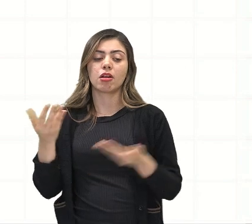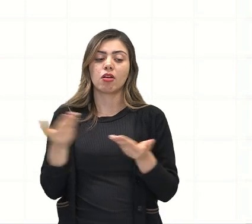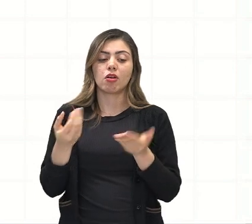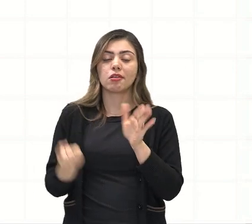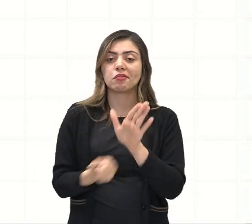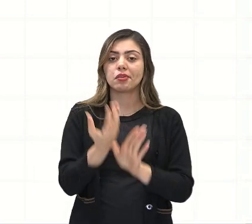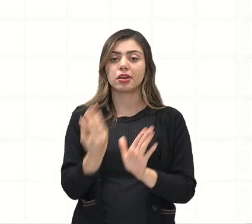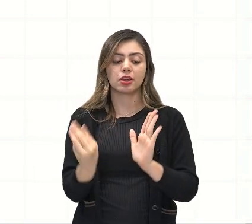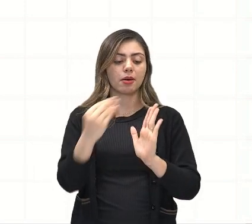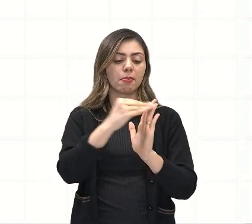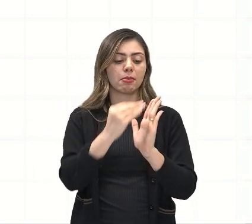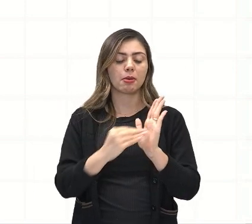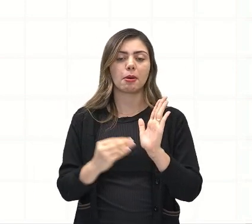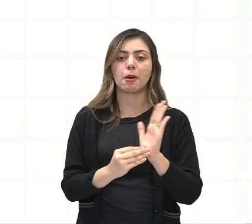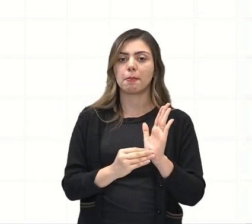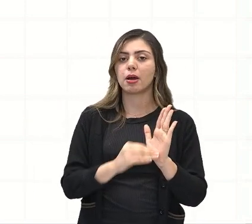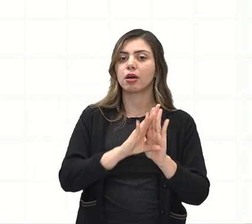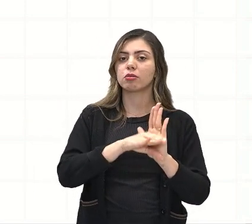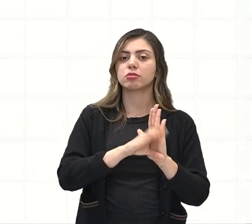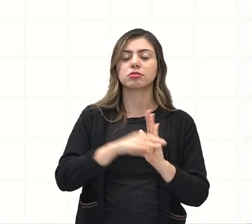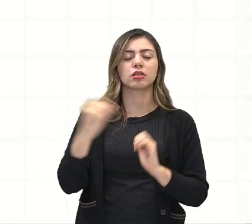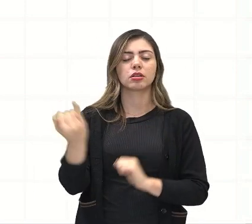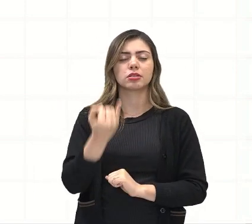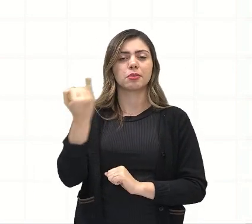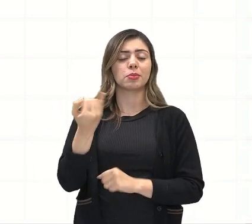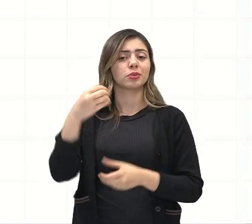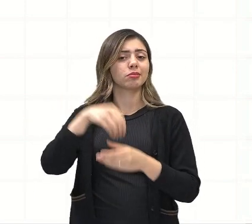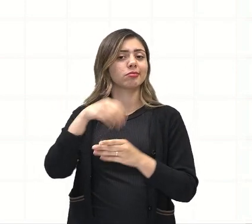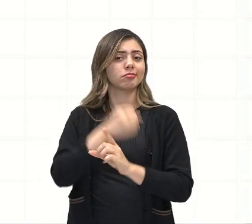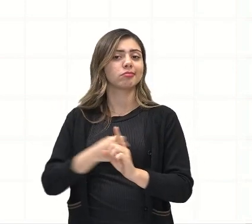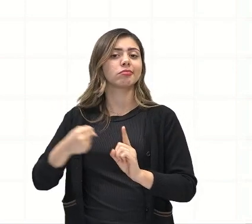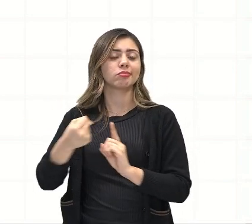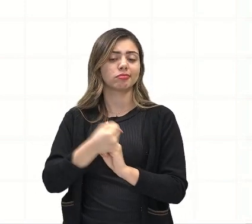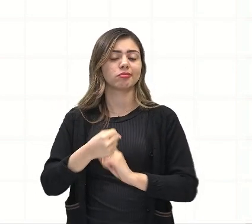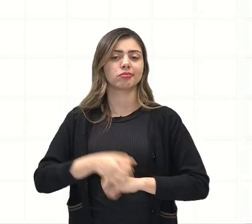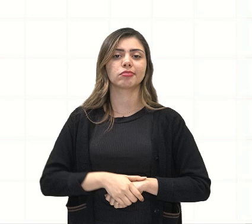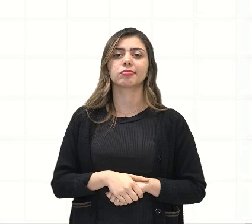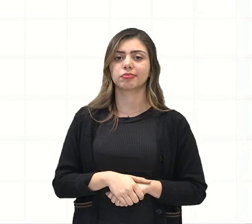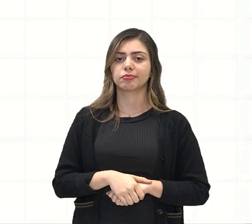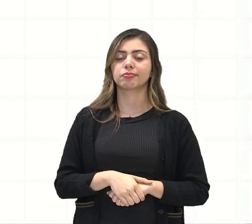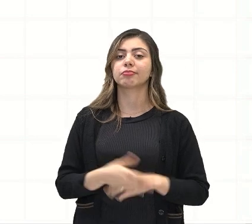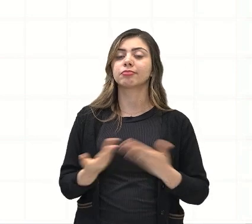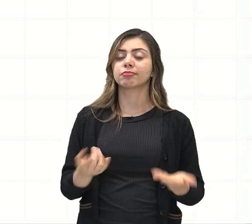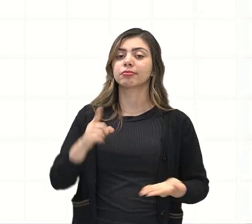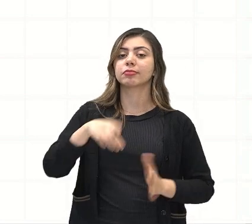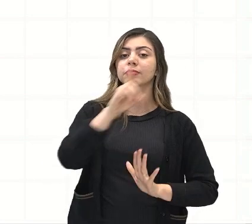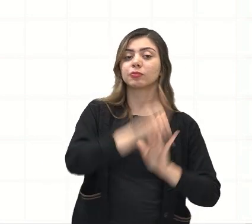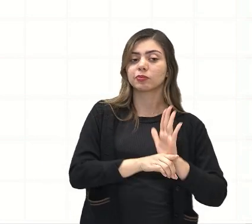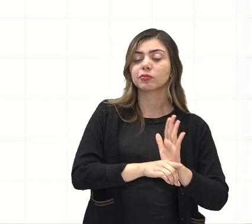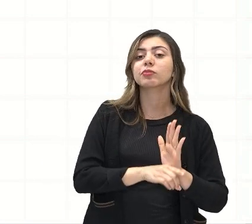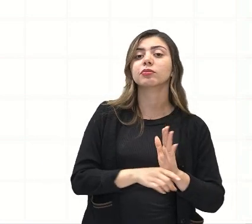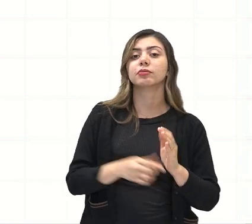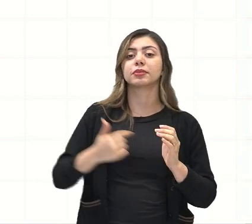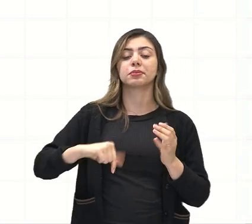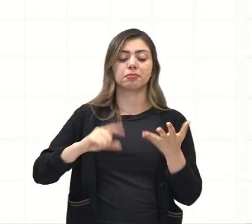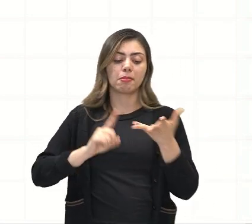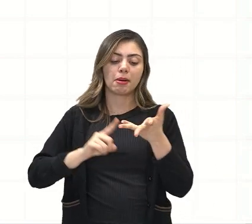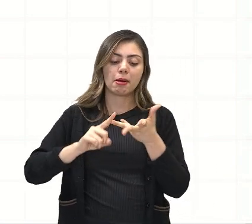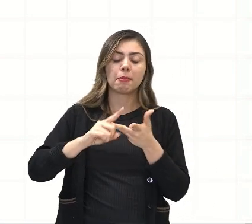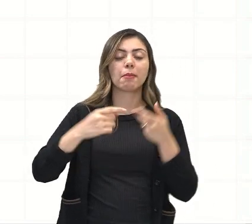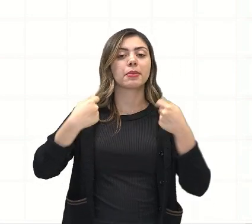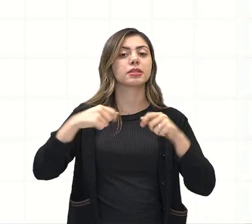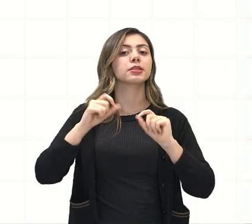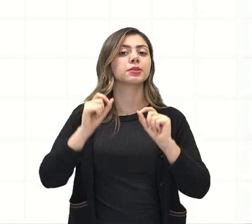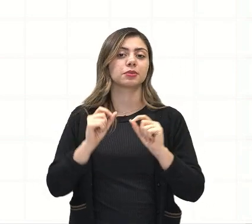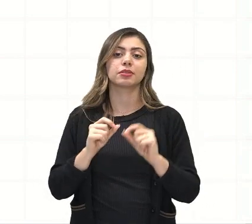né, importantíssimos para a nossa sociedade, que é conceitos de direitos e deveres,